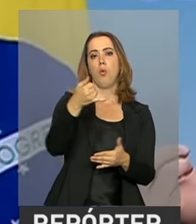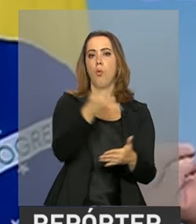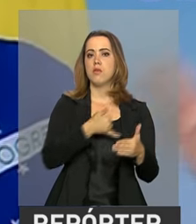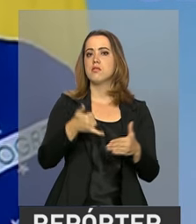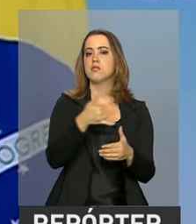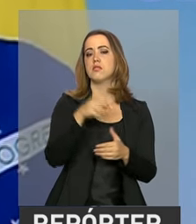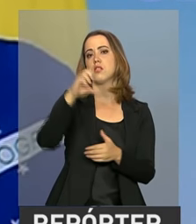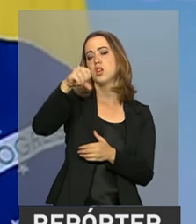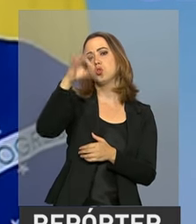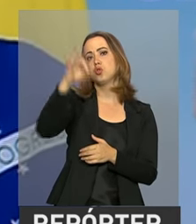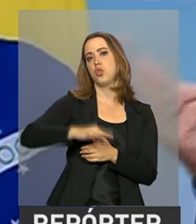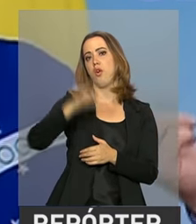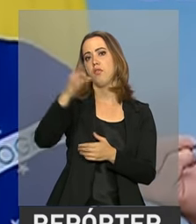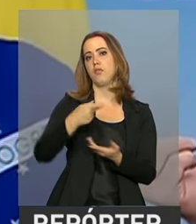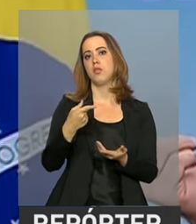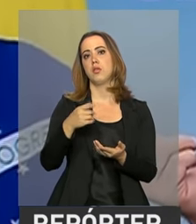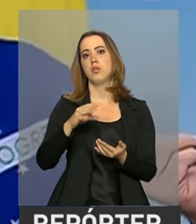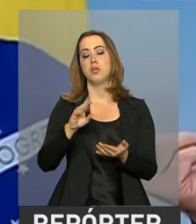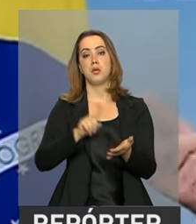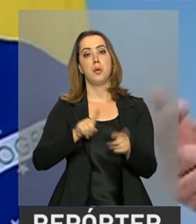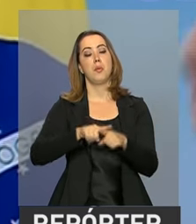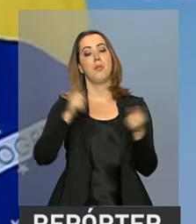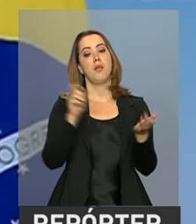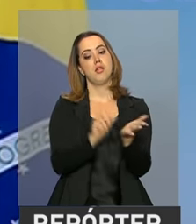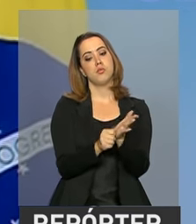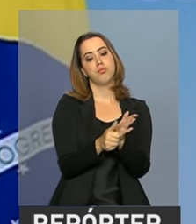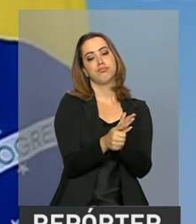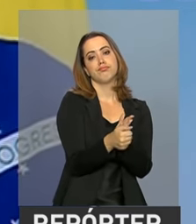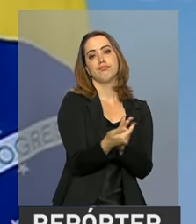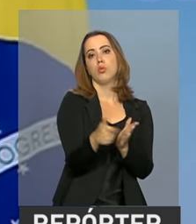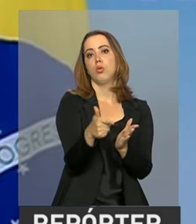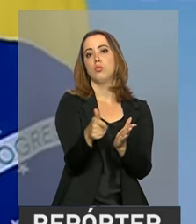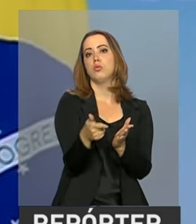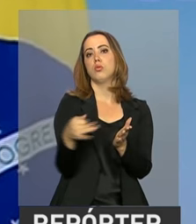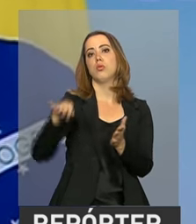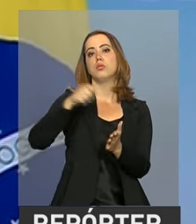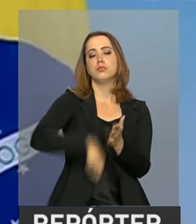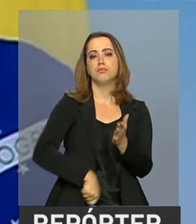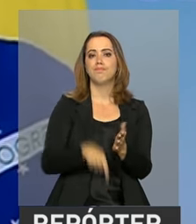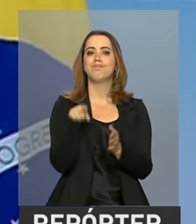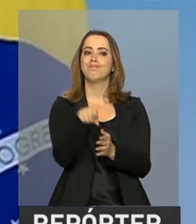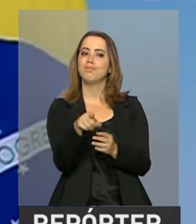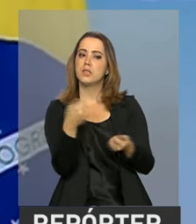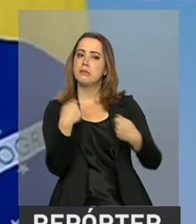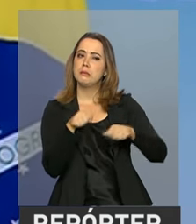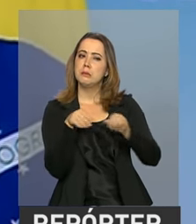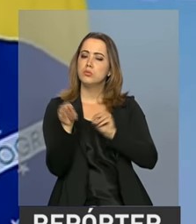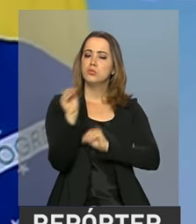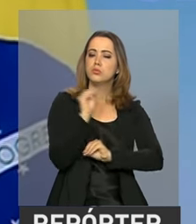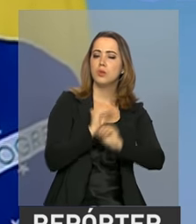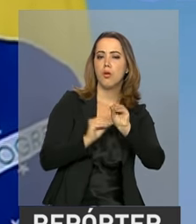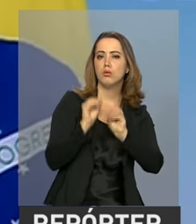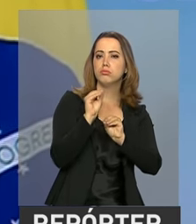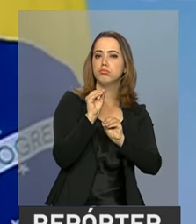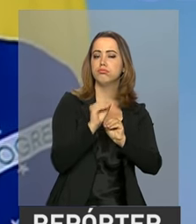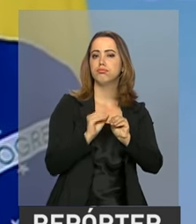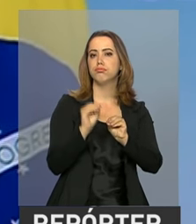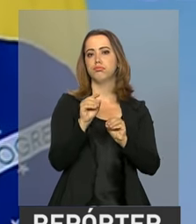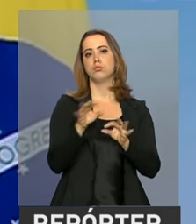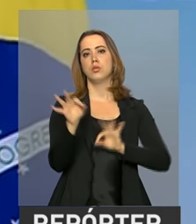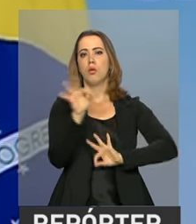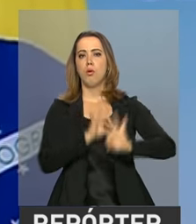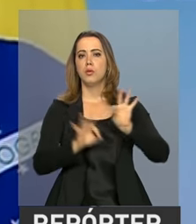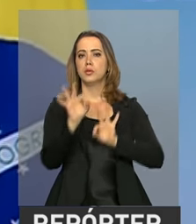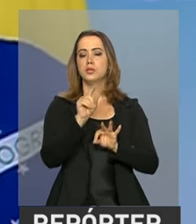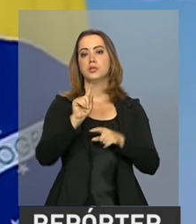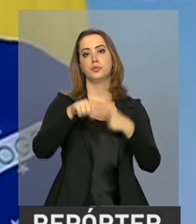9% e zero a soja em grão. Quer dizer, este ponto tem que ser melhor tratado nas nas